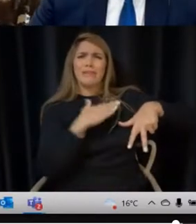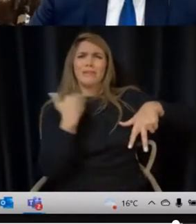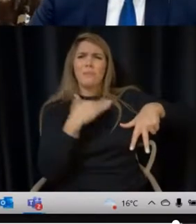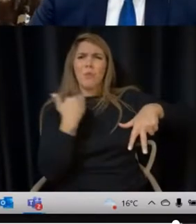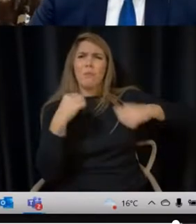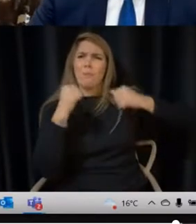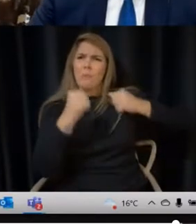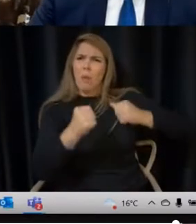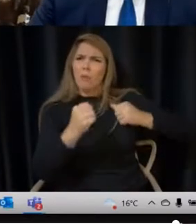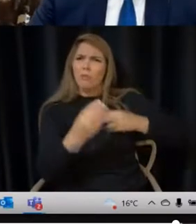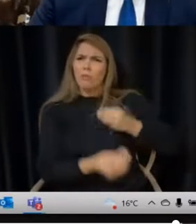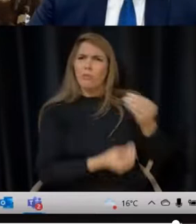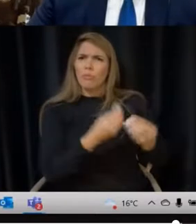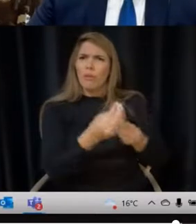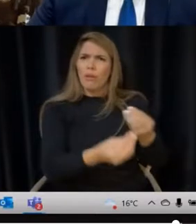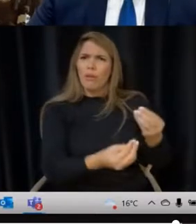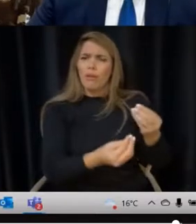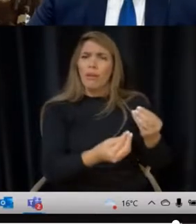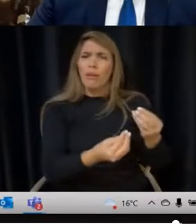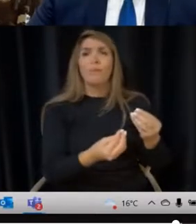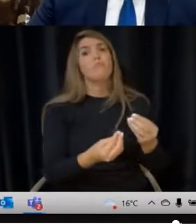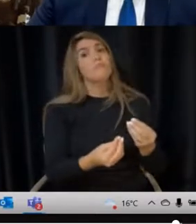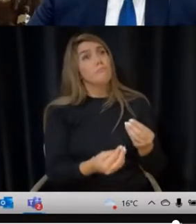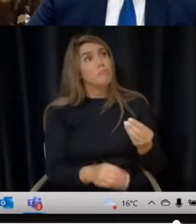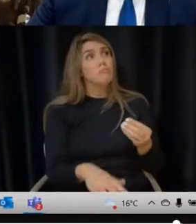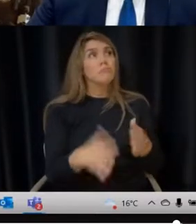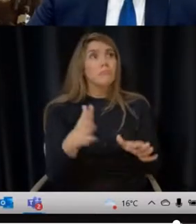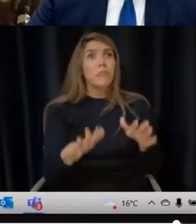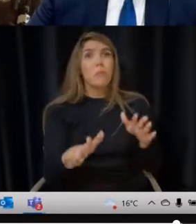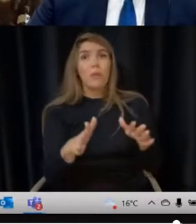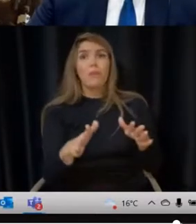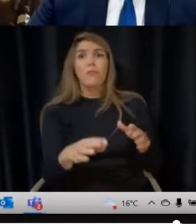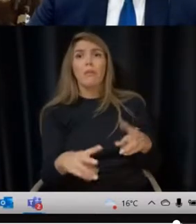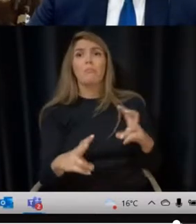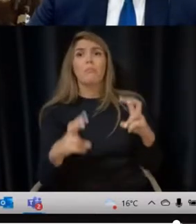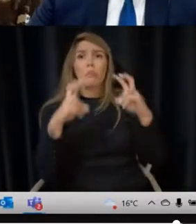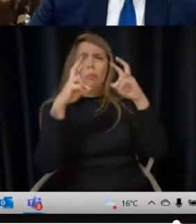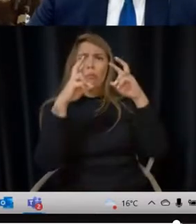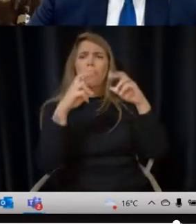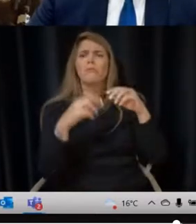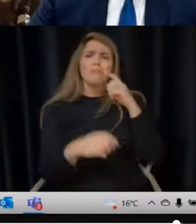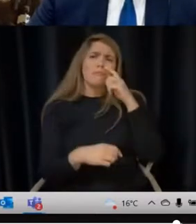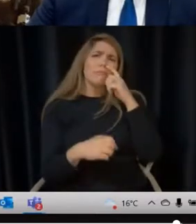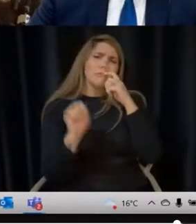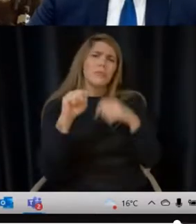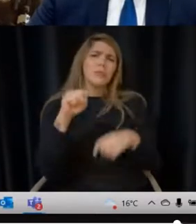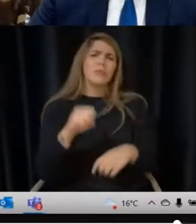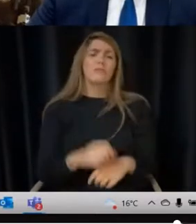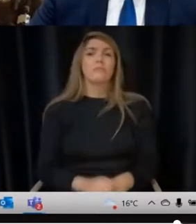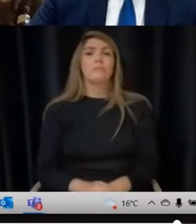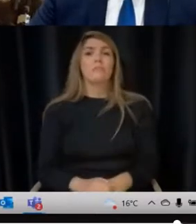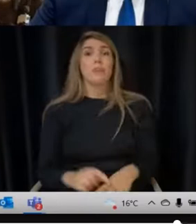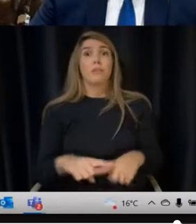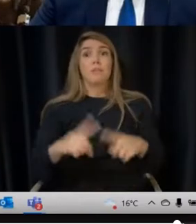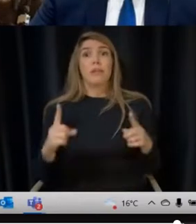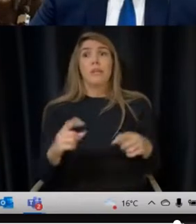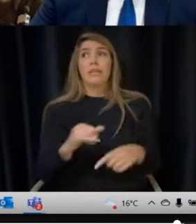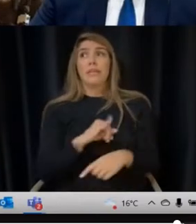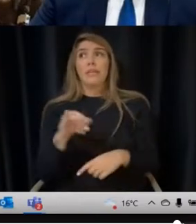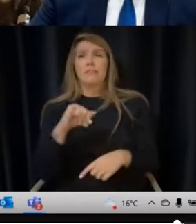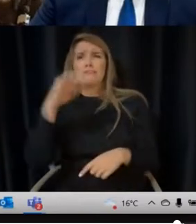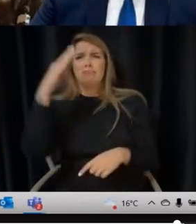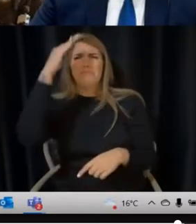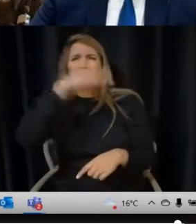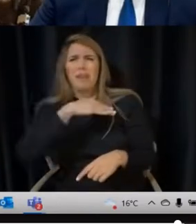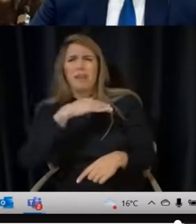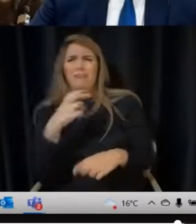Dependendo do câncer, sim, tá? Em média que a gente fala assim, maligno, dependendo da malignidade, não pode ser pelo risco